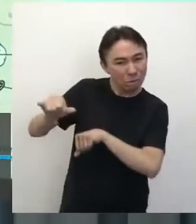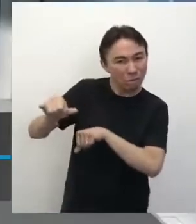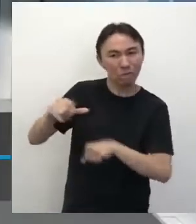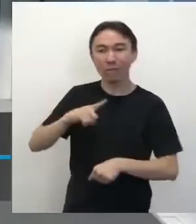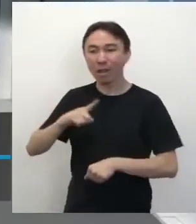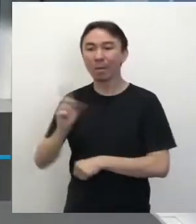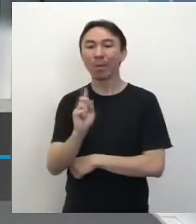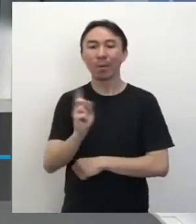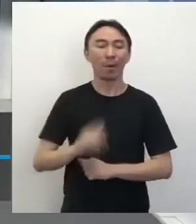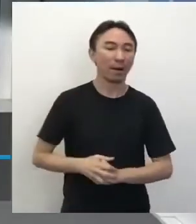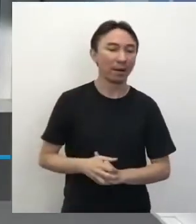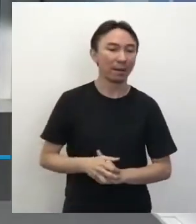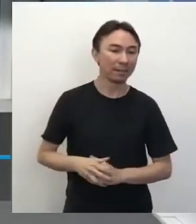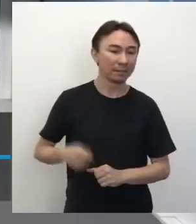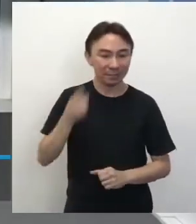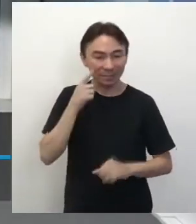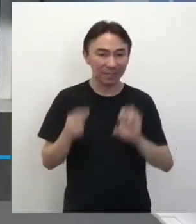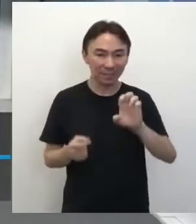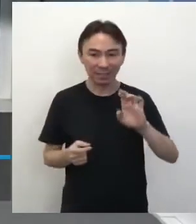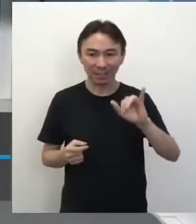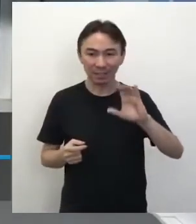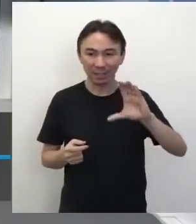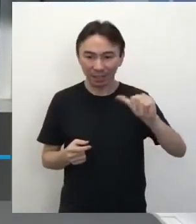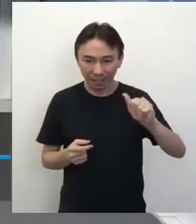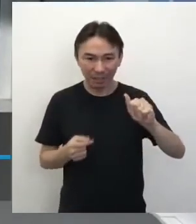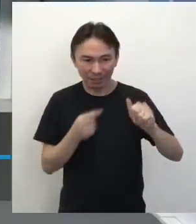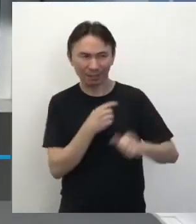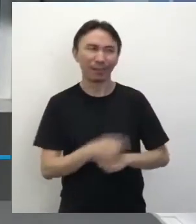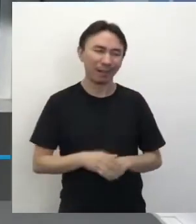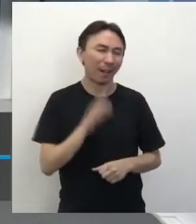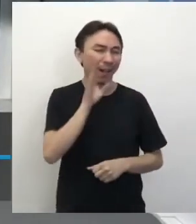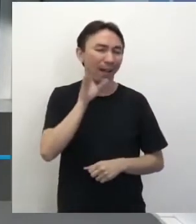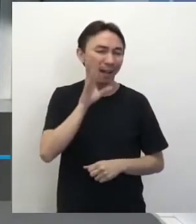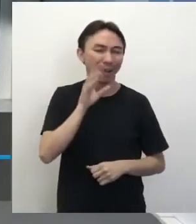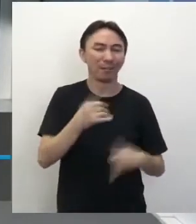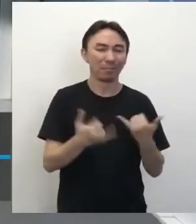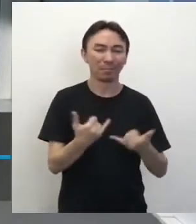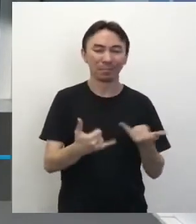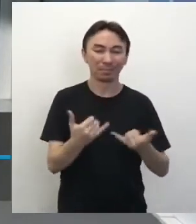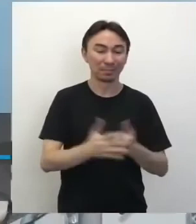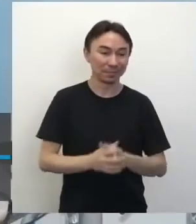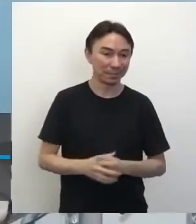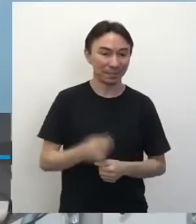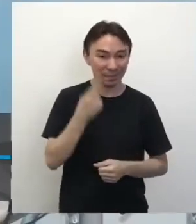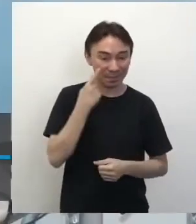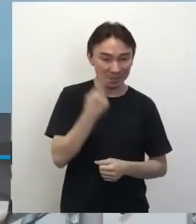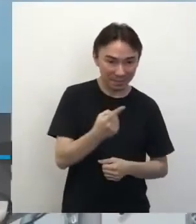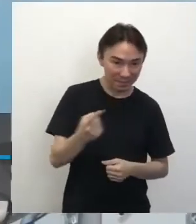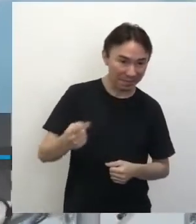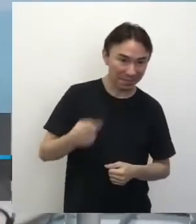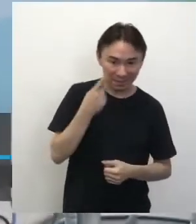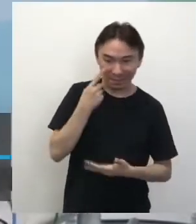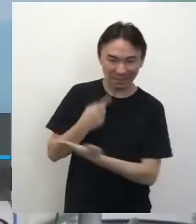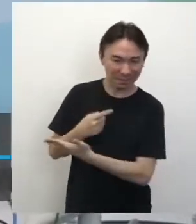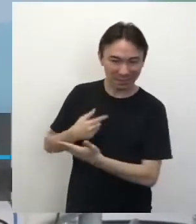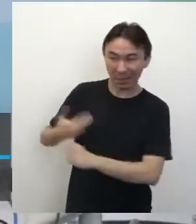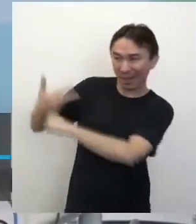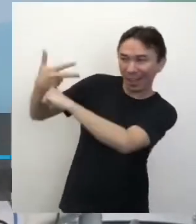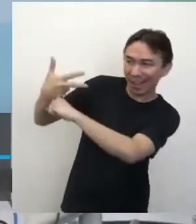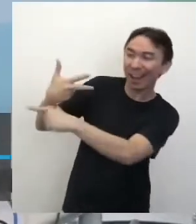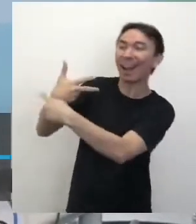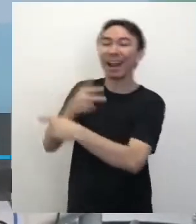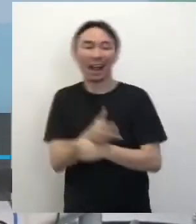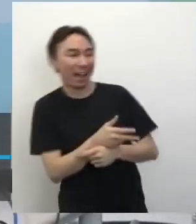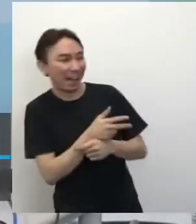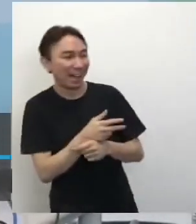A professora Ellen gostou aqui, colocou legal e tá brincadeira. É que não deu para vocês verem o câmera aqui. O câmera mais ficou